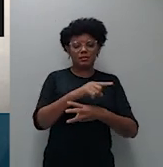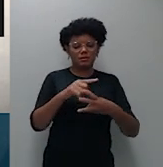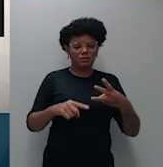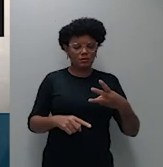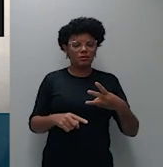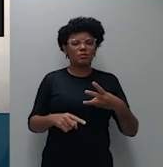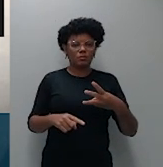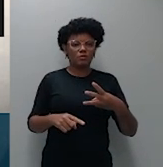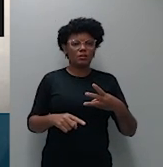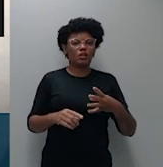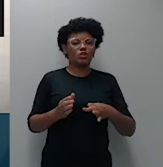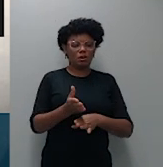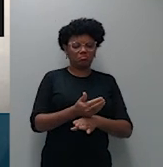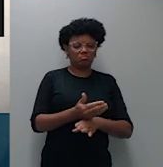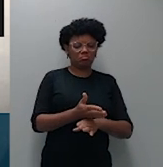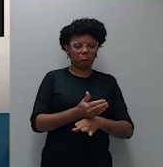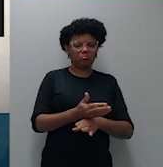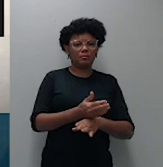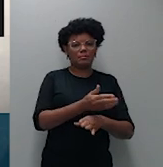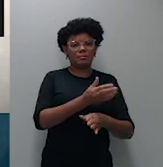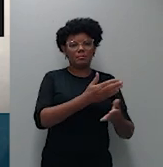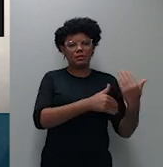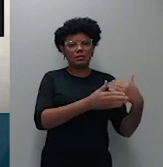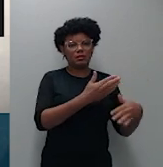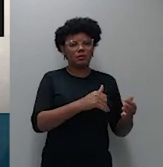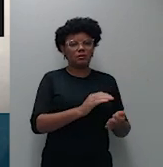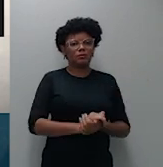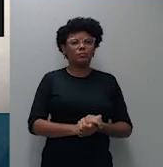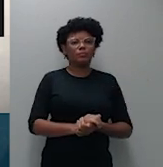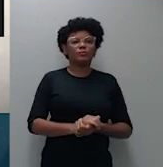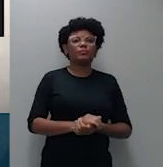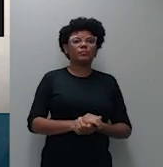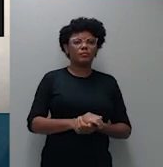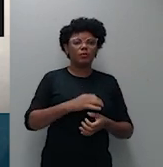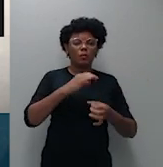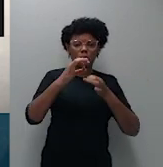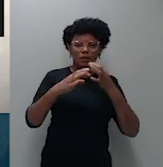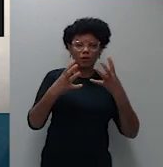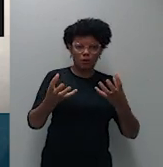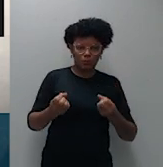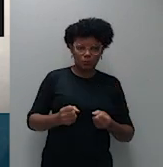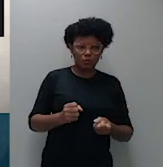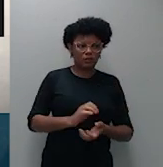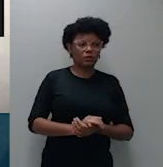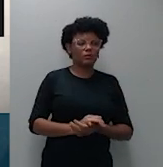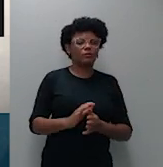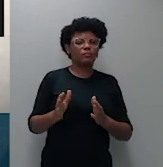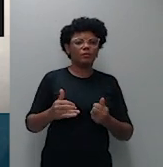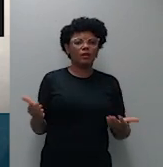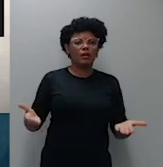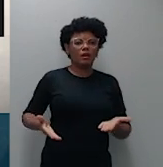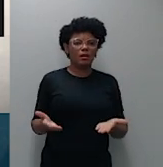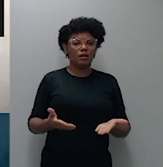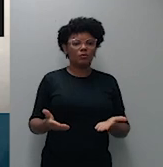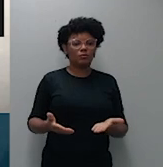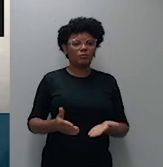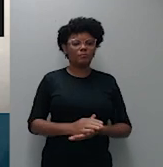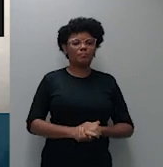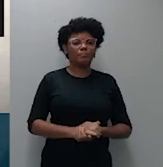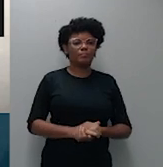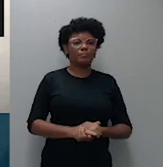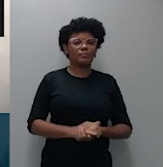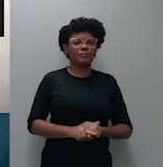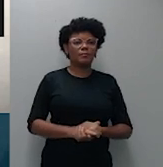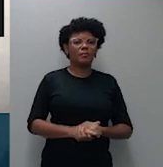artes perfeitamente sugestão acolhida eu vou chamar nesse boot mais antigo aqui da